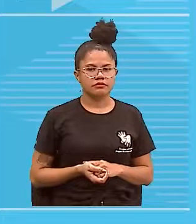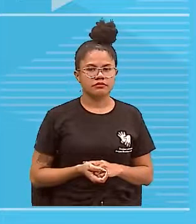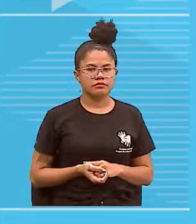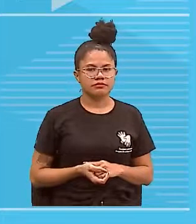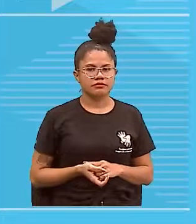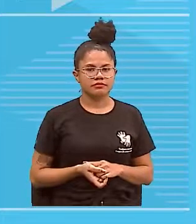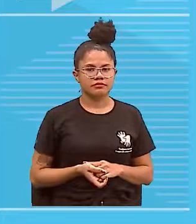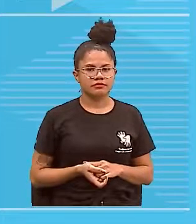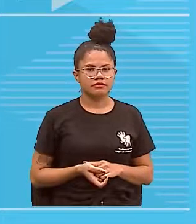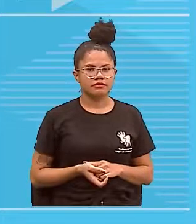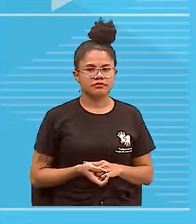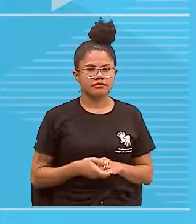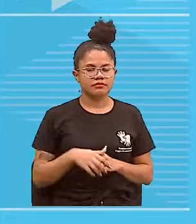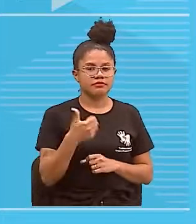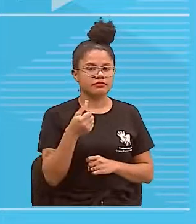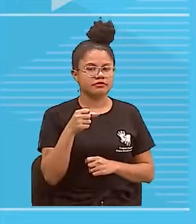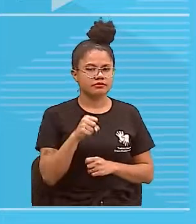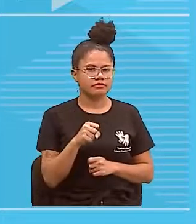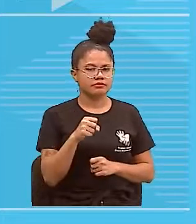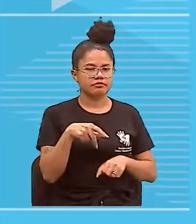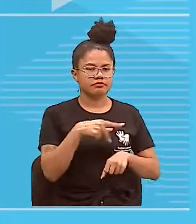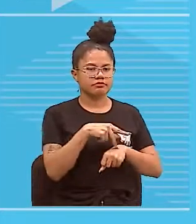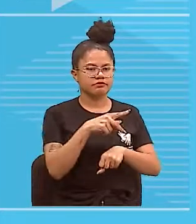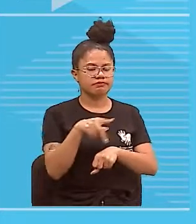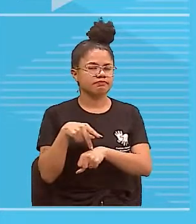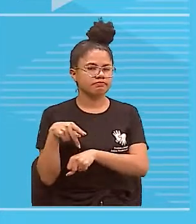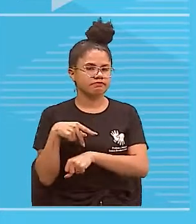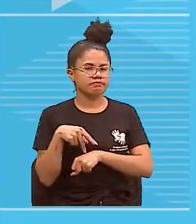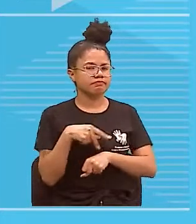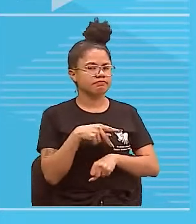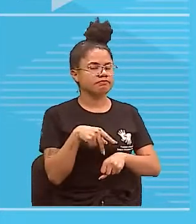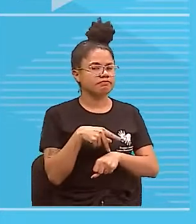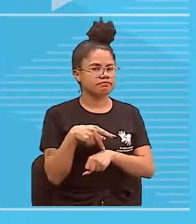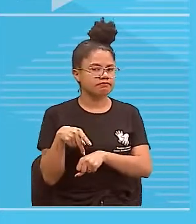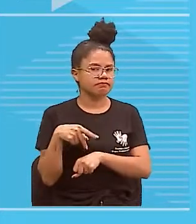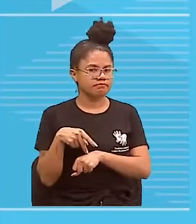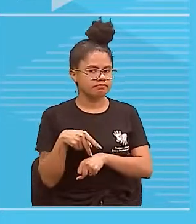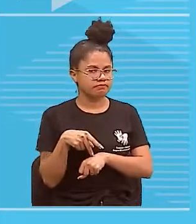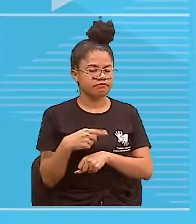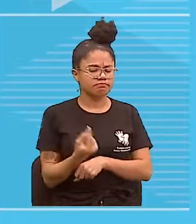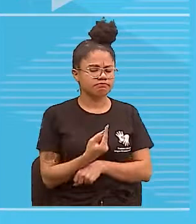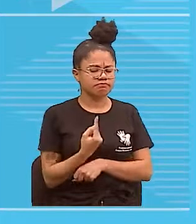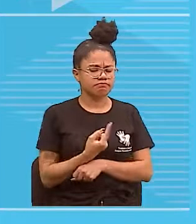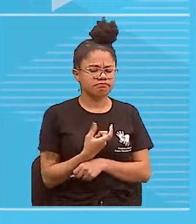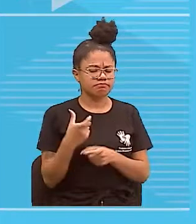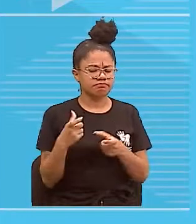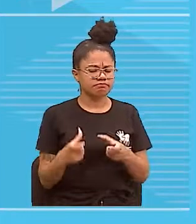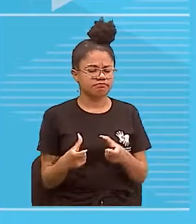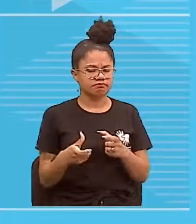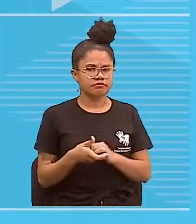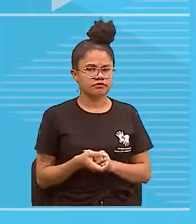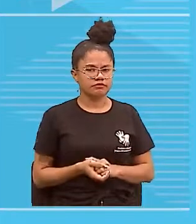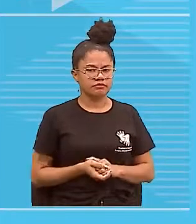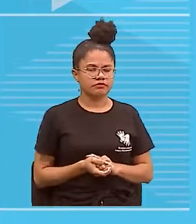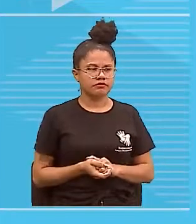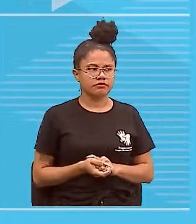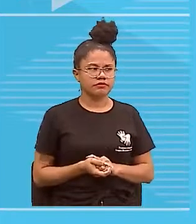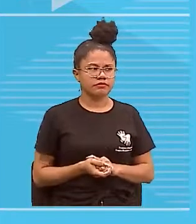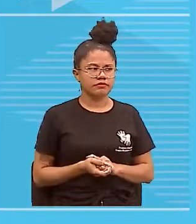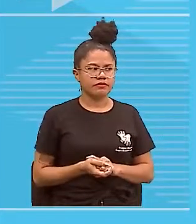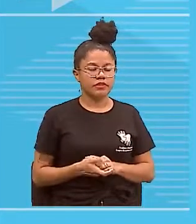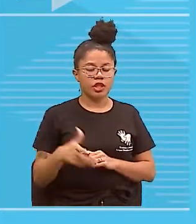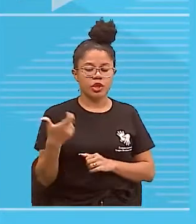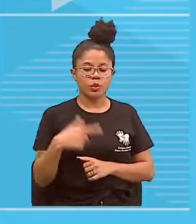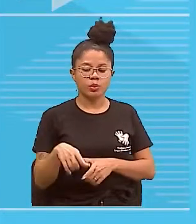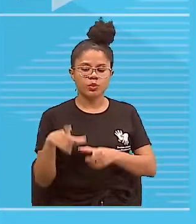São 19 países na América que falam espanhol o único lugar e fora da América